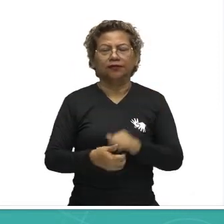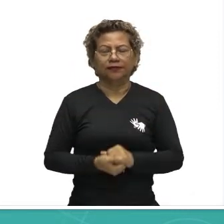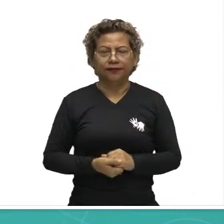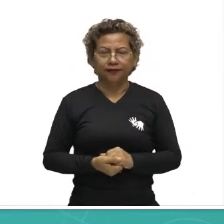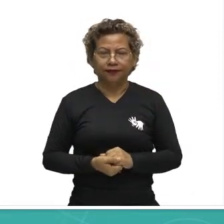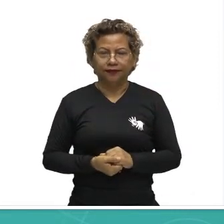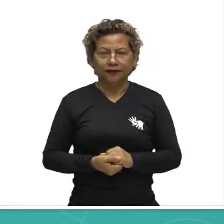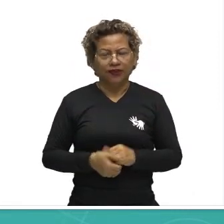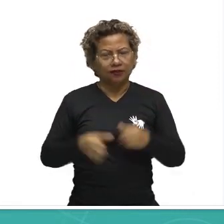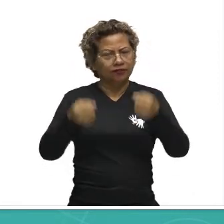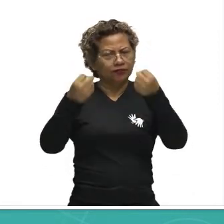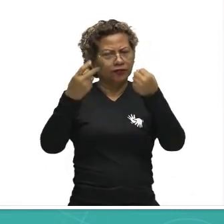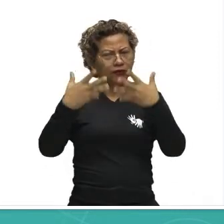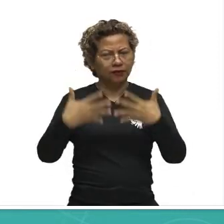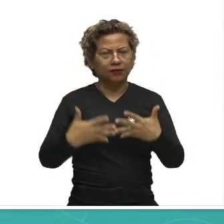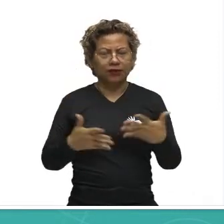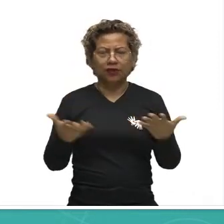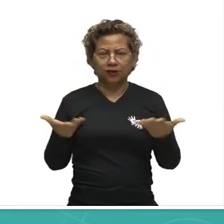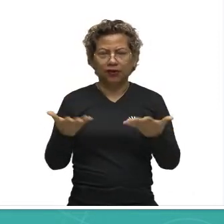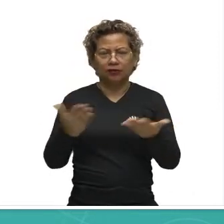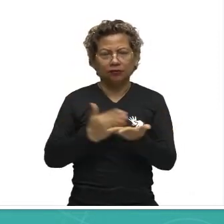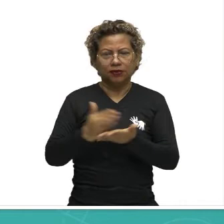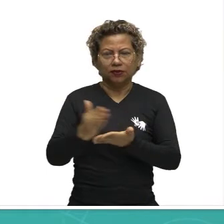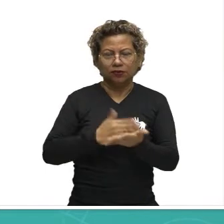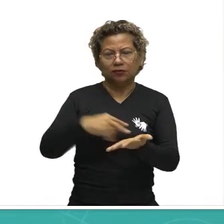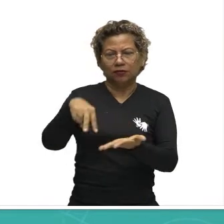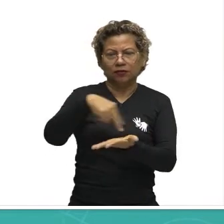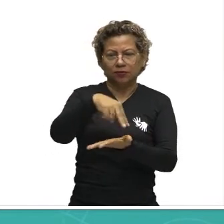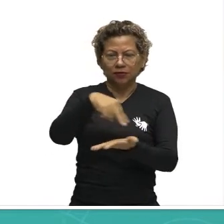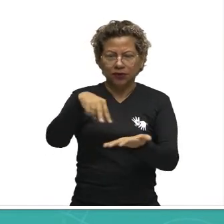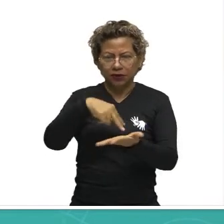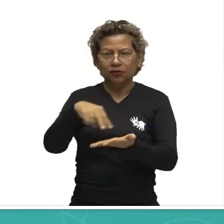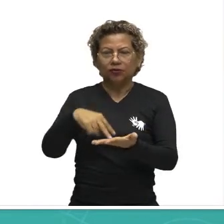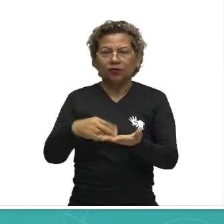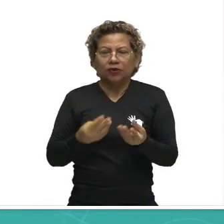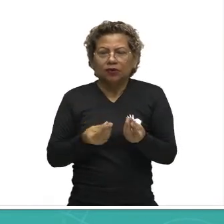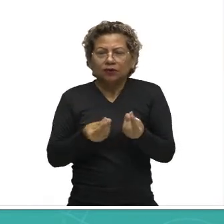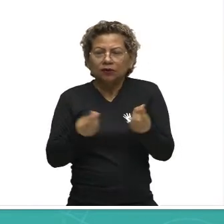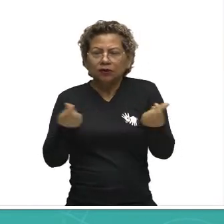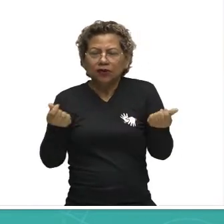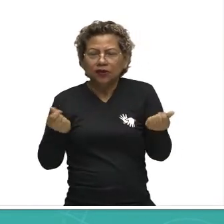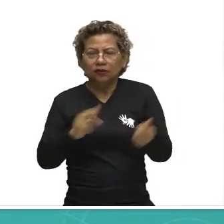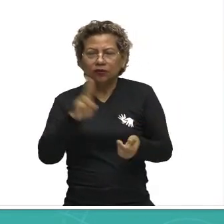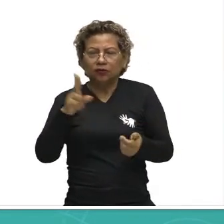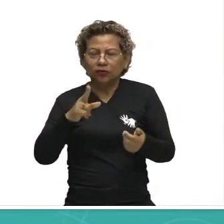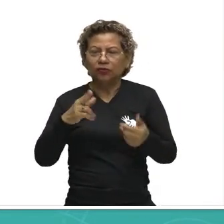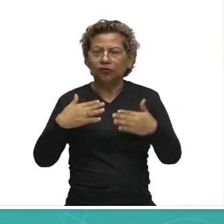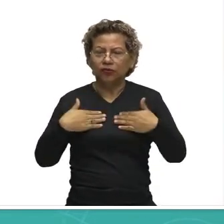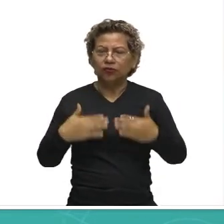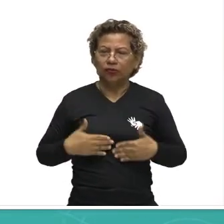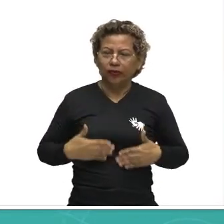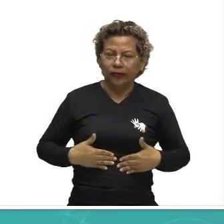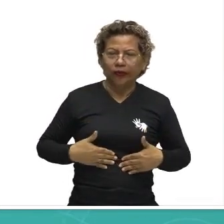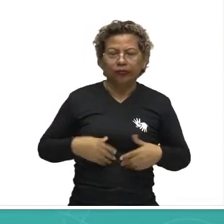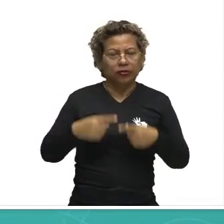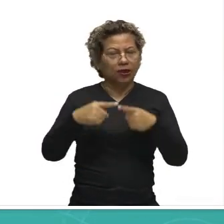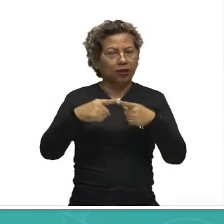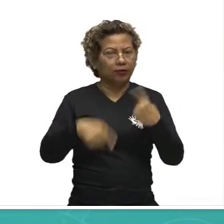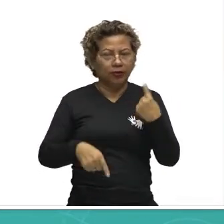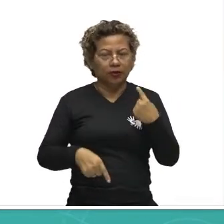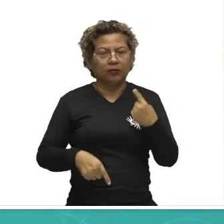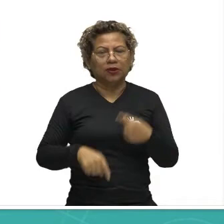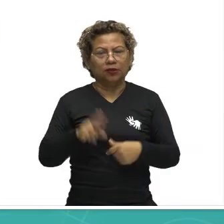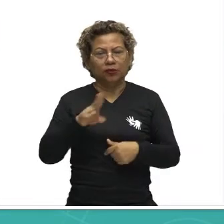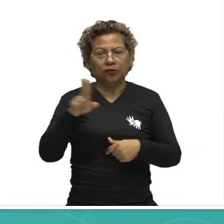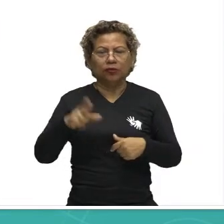eu falei para vocês, algumas danças, pelo cunho sensual que tem, elas eram proibidas, algumas famílias proibiram, mas depois